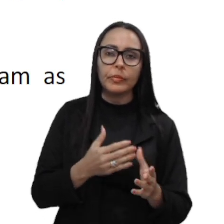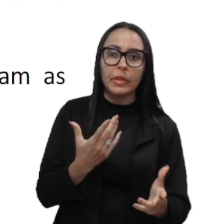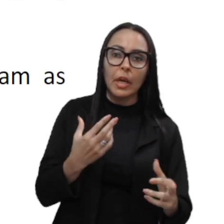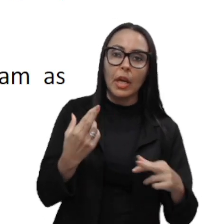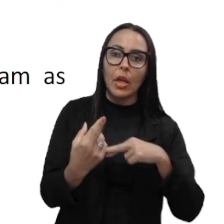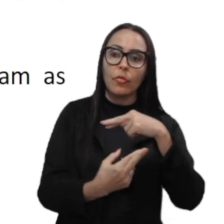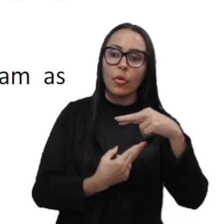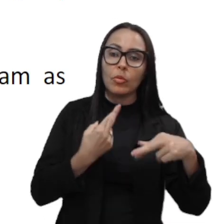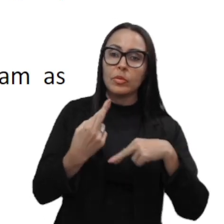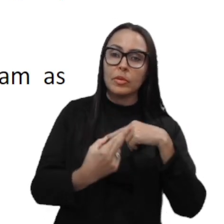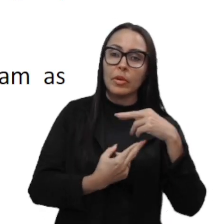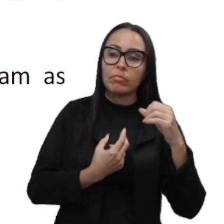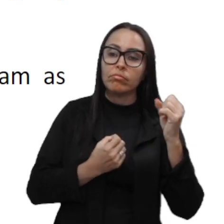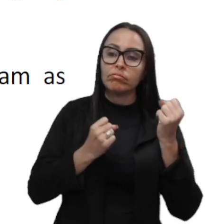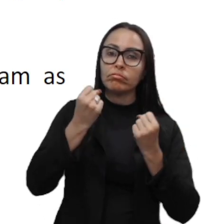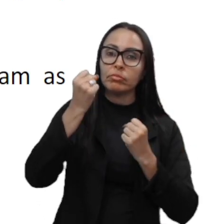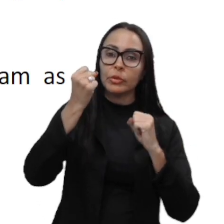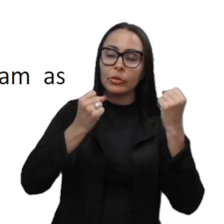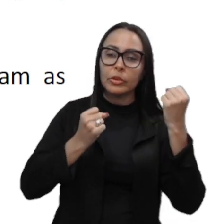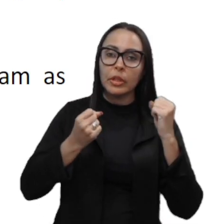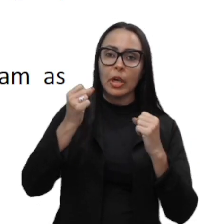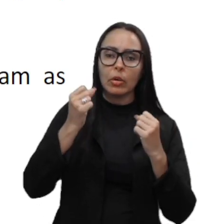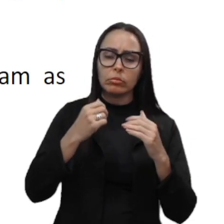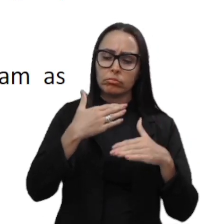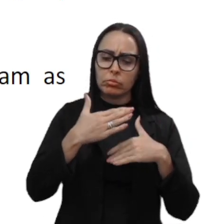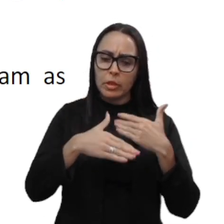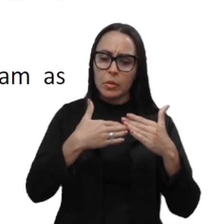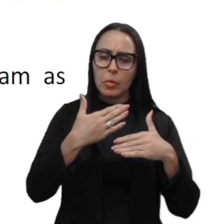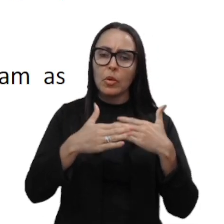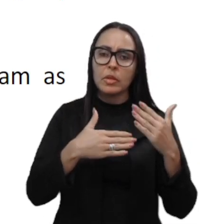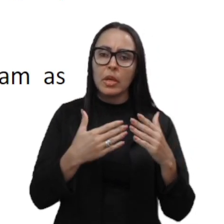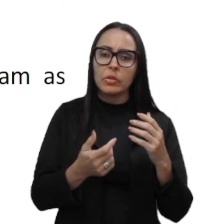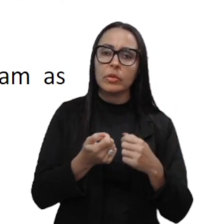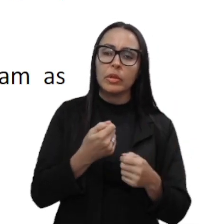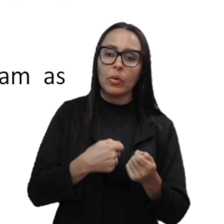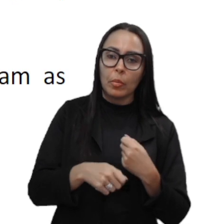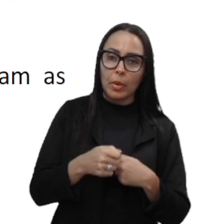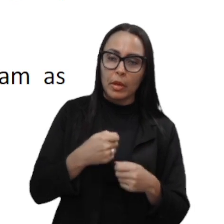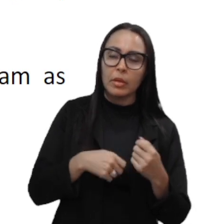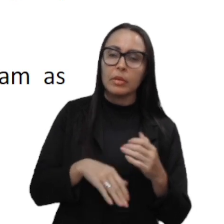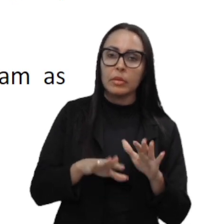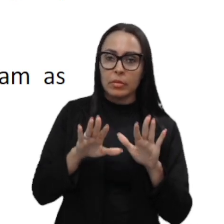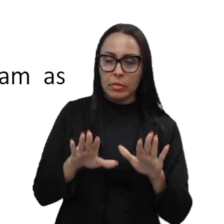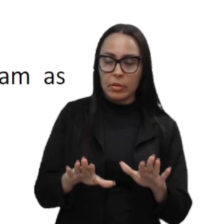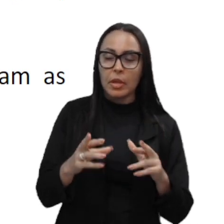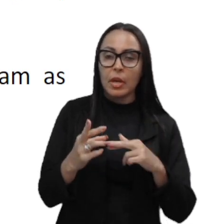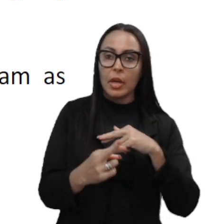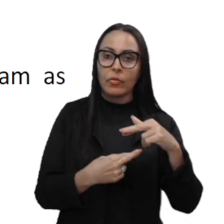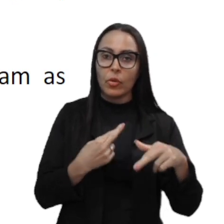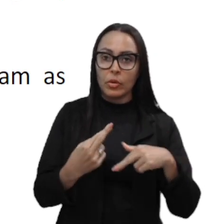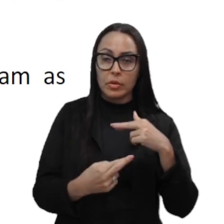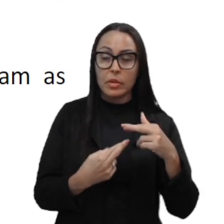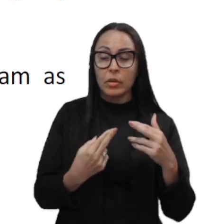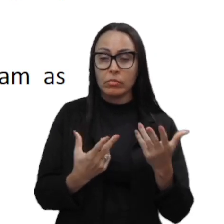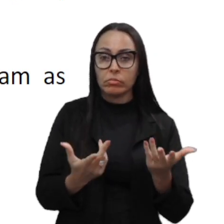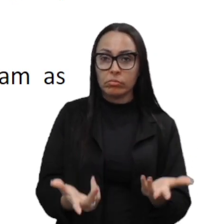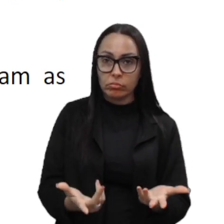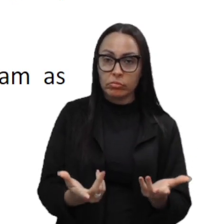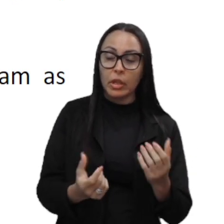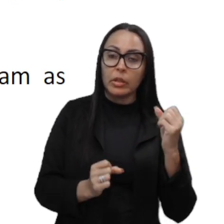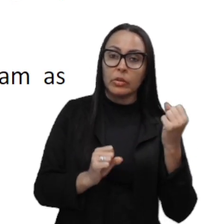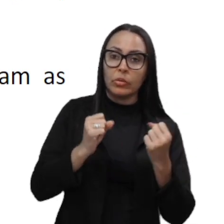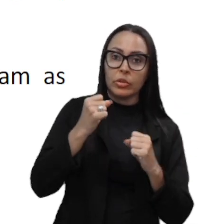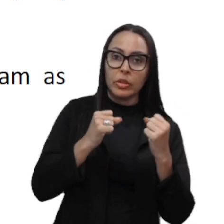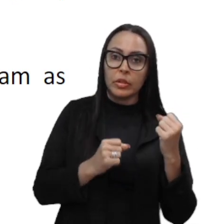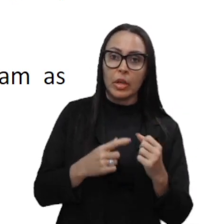Revolução Industrial, né? E nesse processo de comércio que a Revolução Industrial promoveu, o